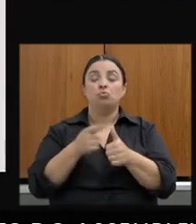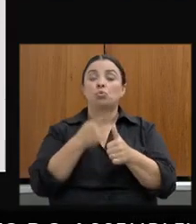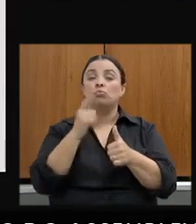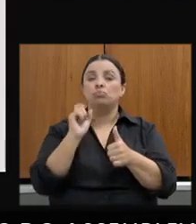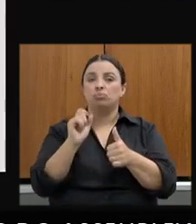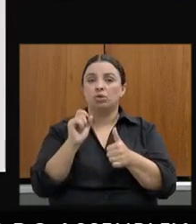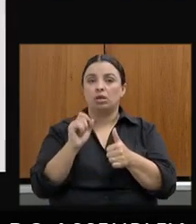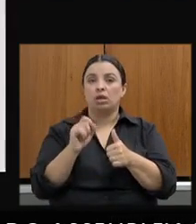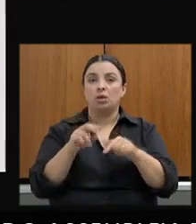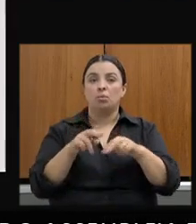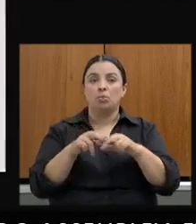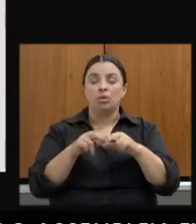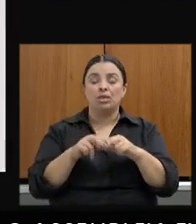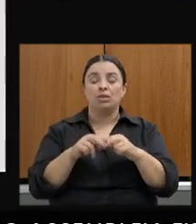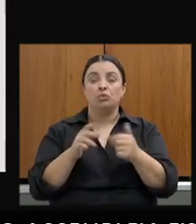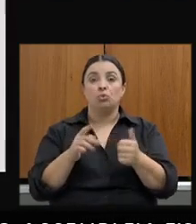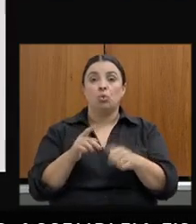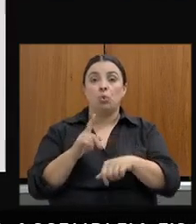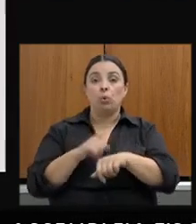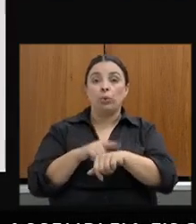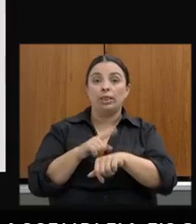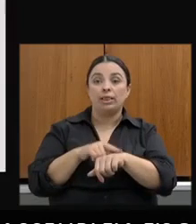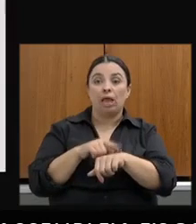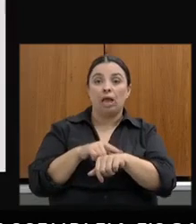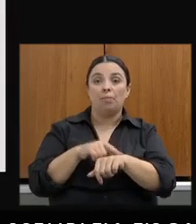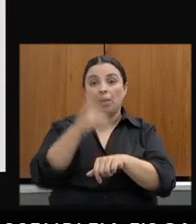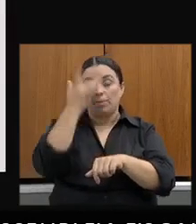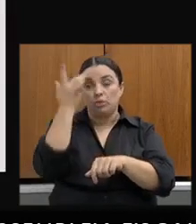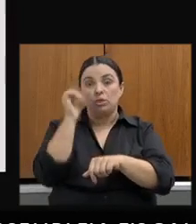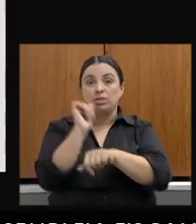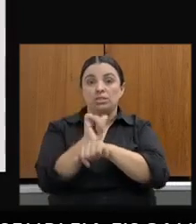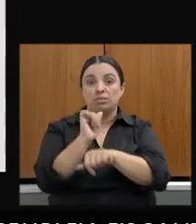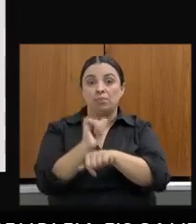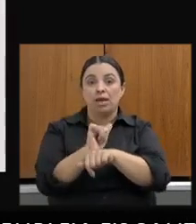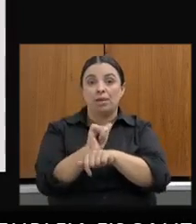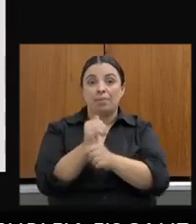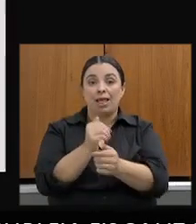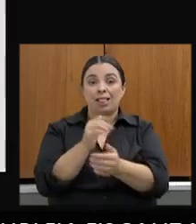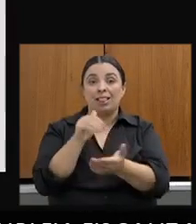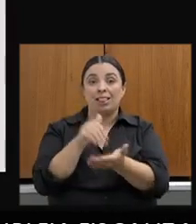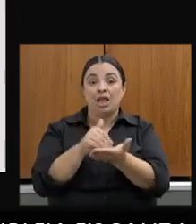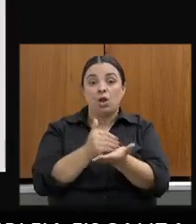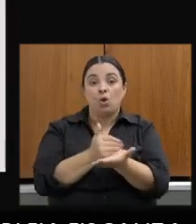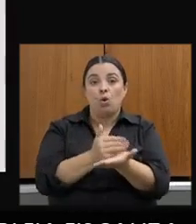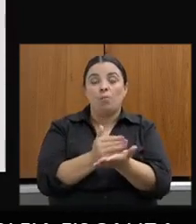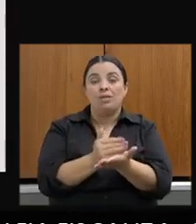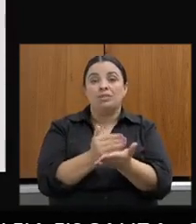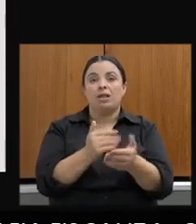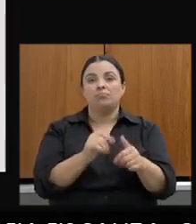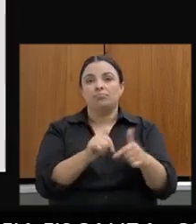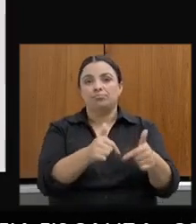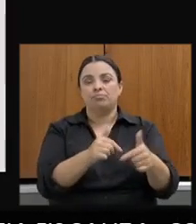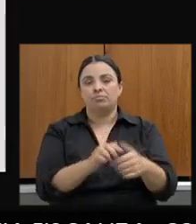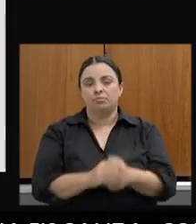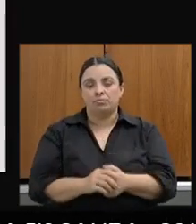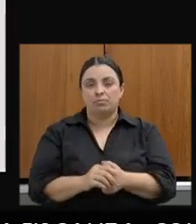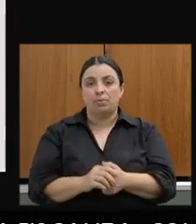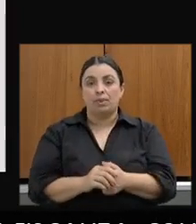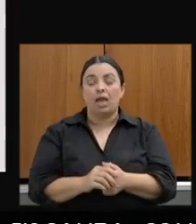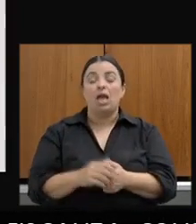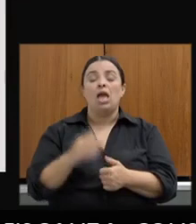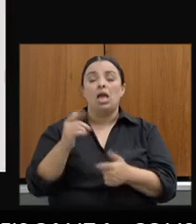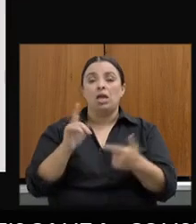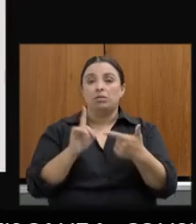a oscilação do tempo de espera para o início do procedimento e as soluções em curso